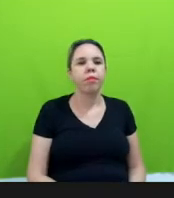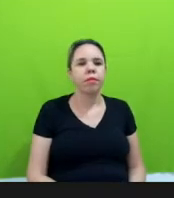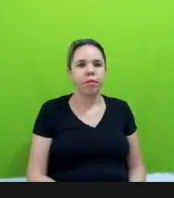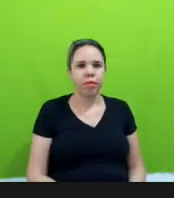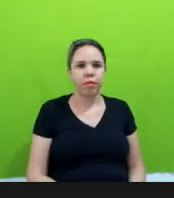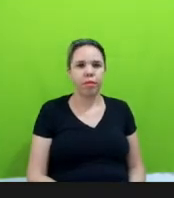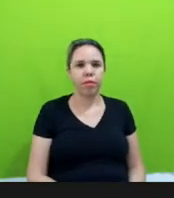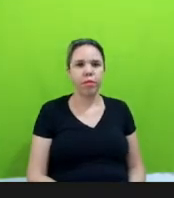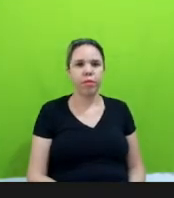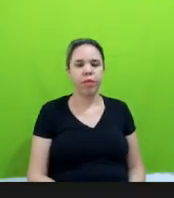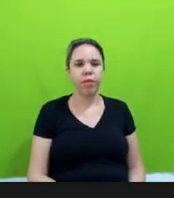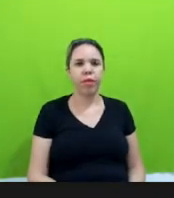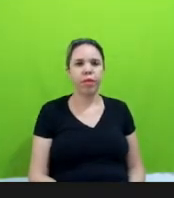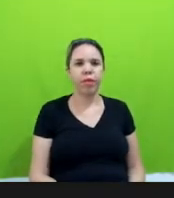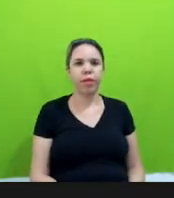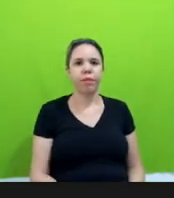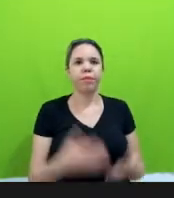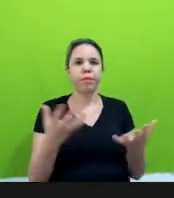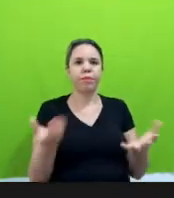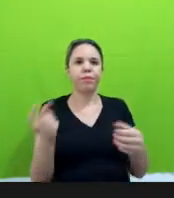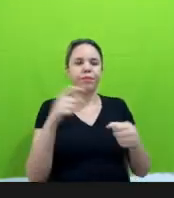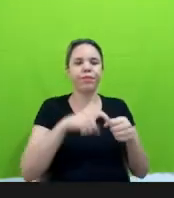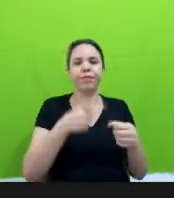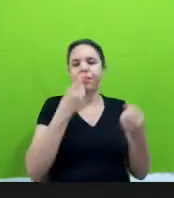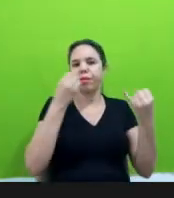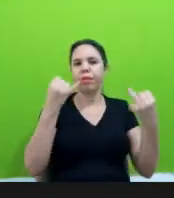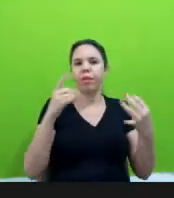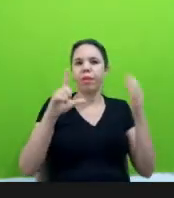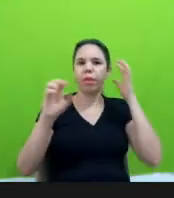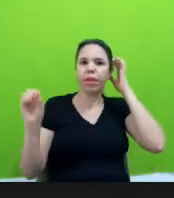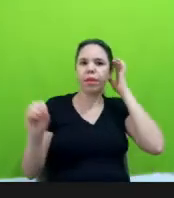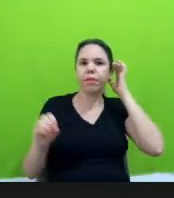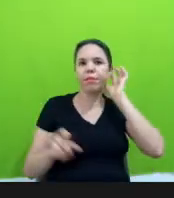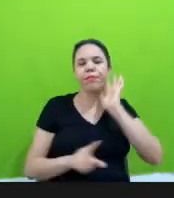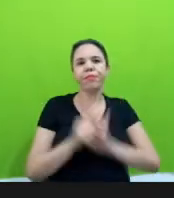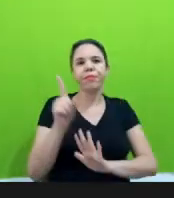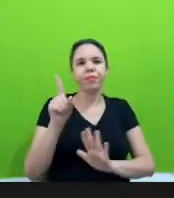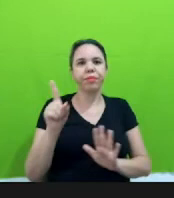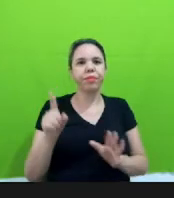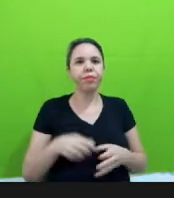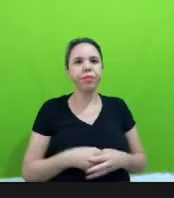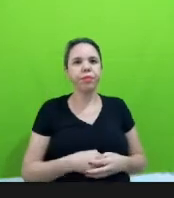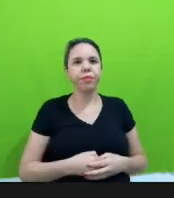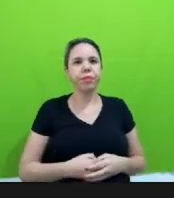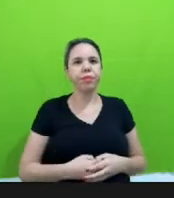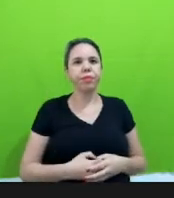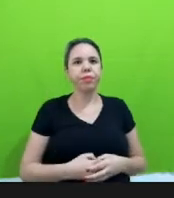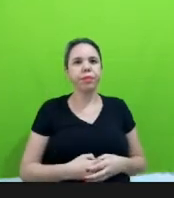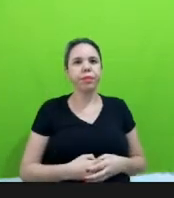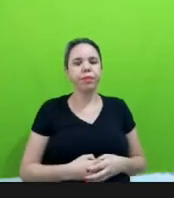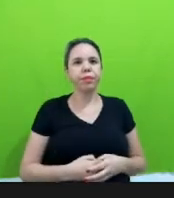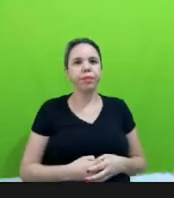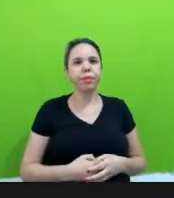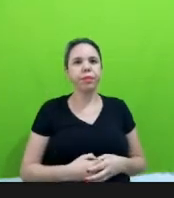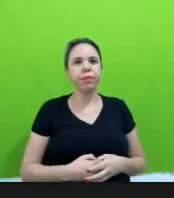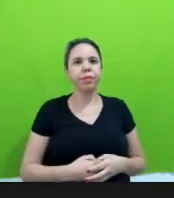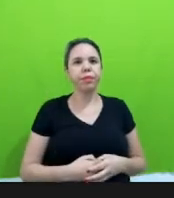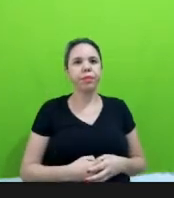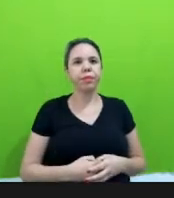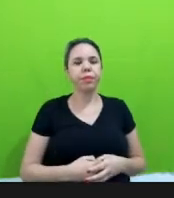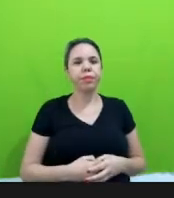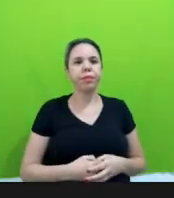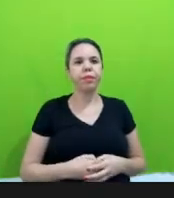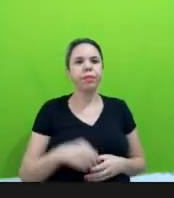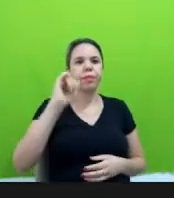Queria voltar a falar com o Léo, então, Léo, queria fazer a pergunta aqui. Que a Iane Maria de